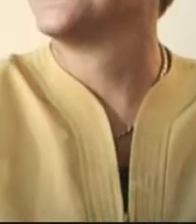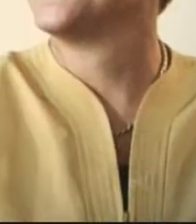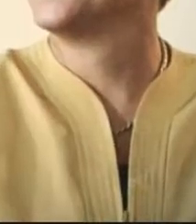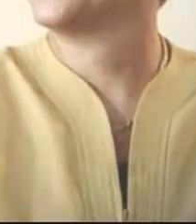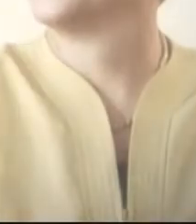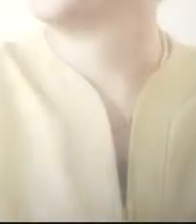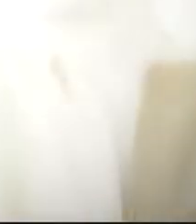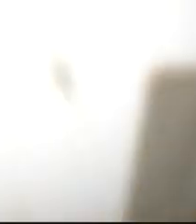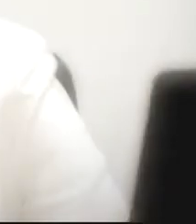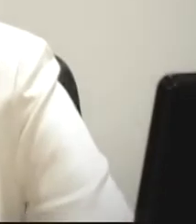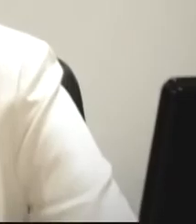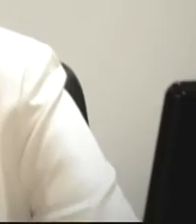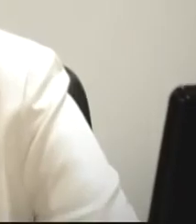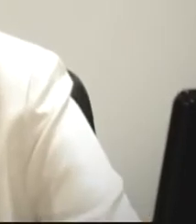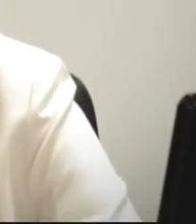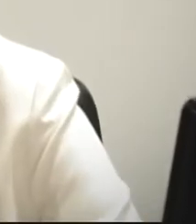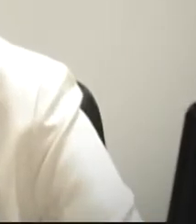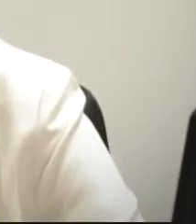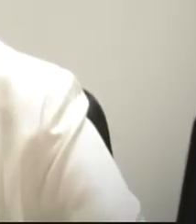o